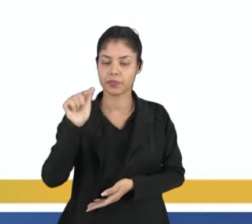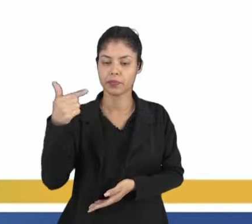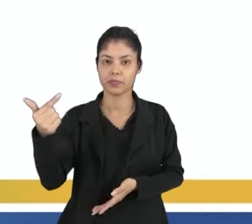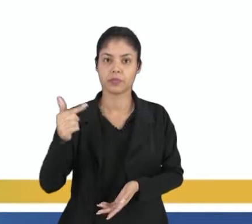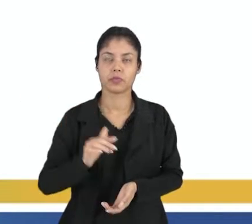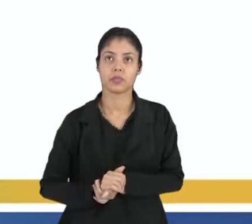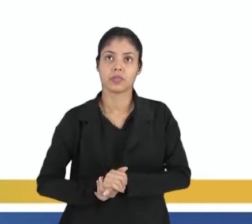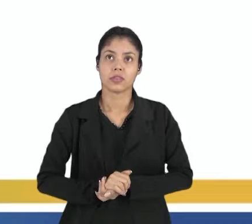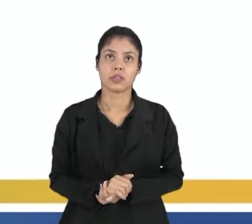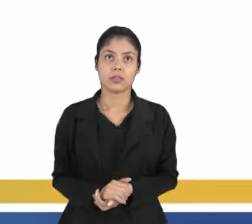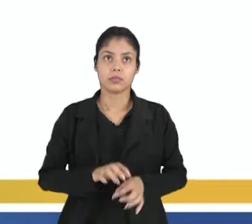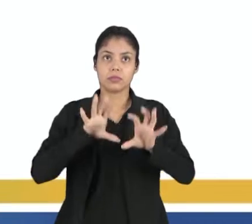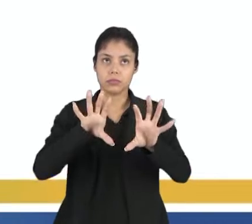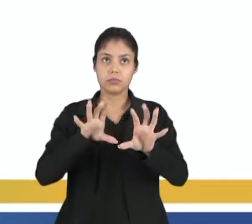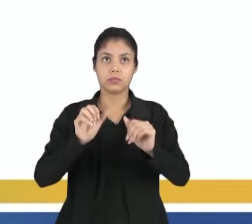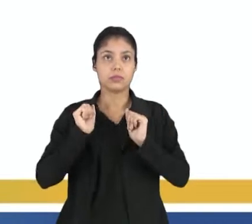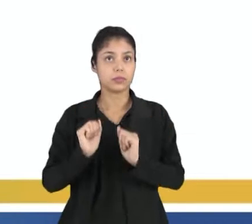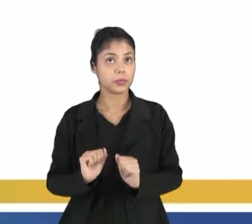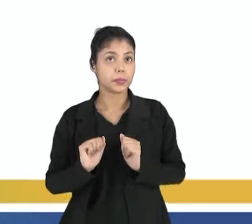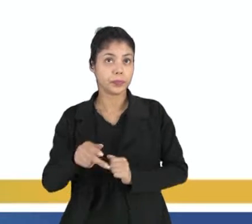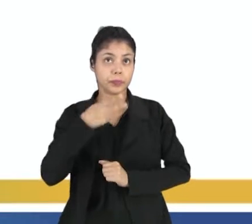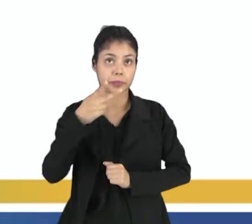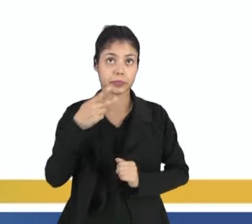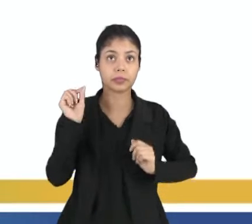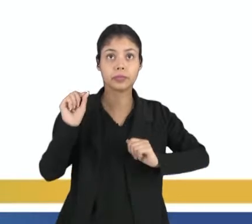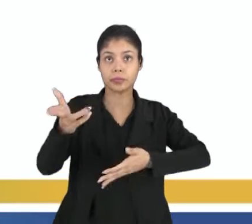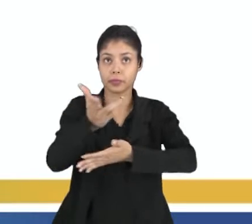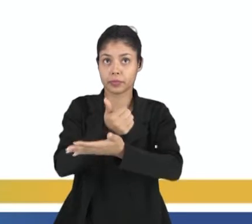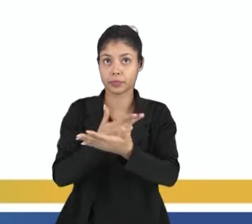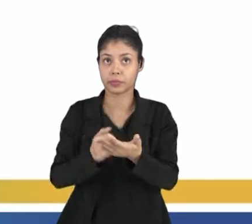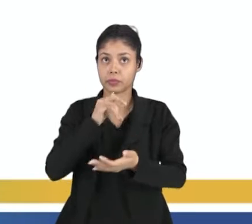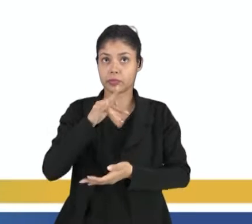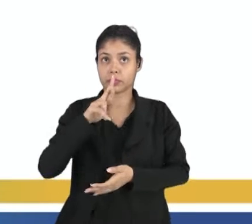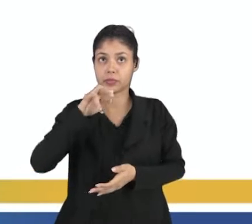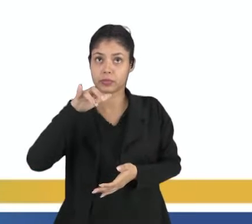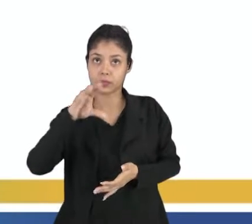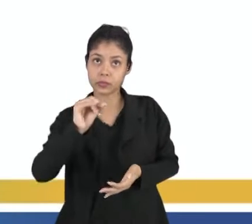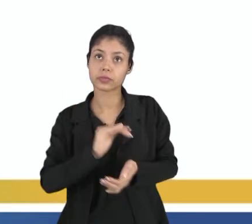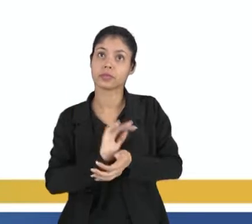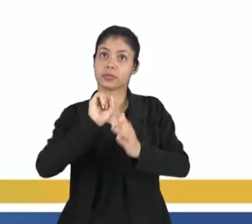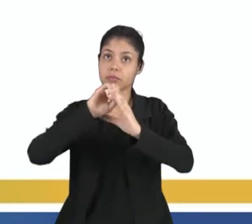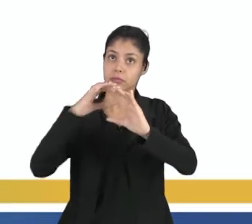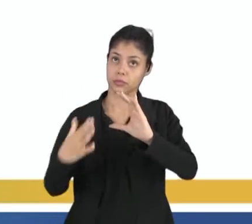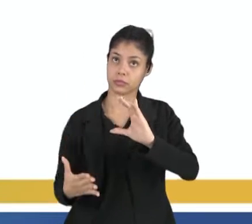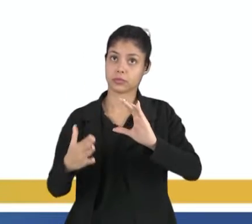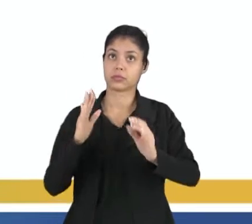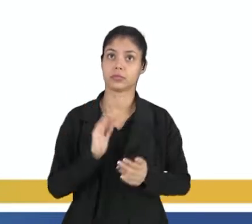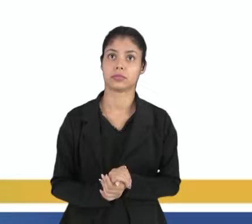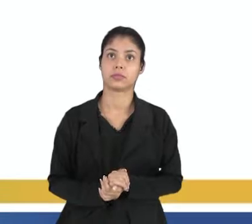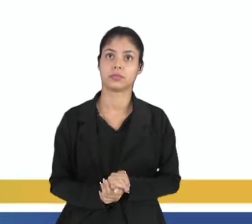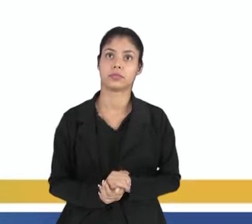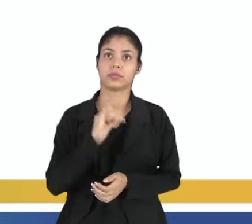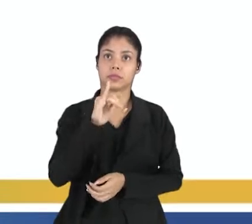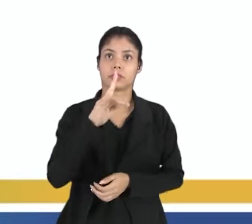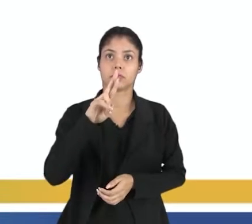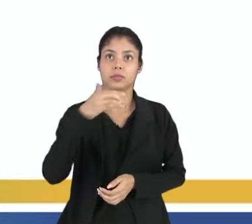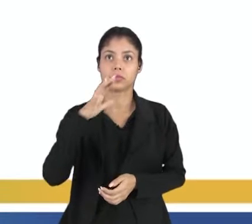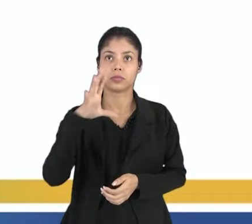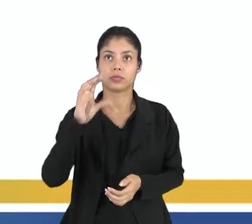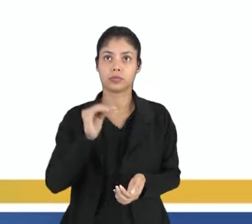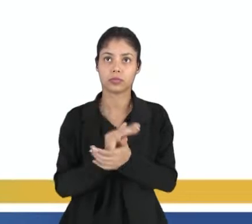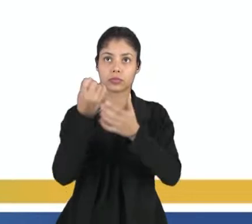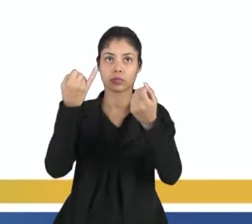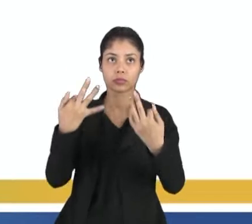etc. Dessa forma, podemos dizer que a arte da infográfico é caracterizado